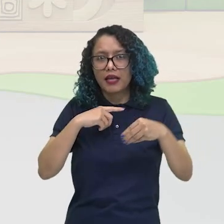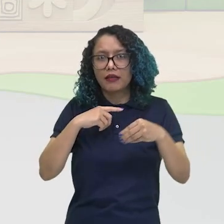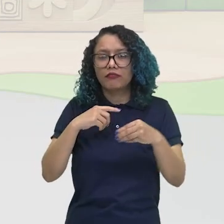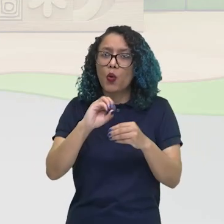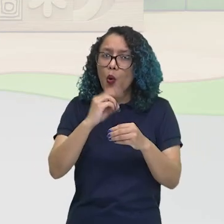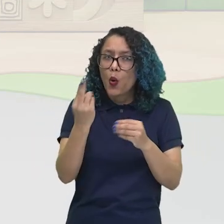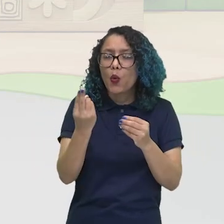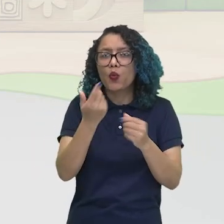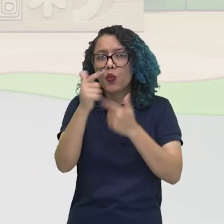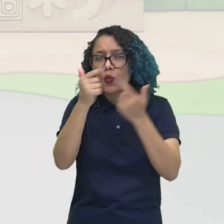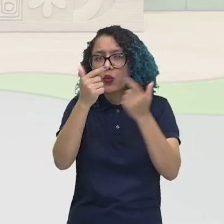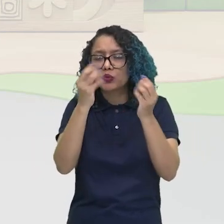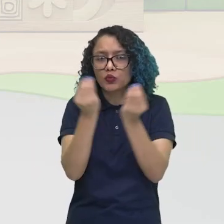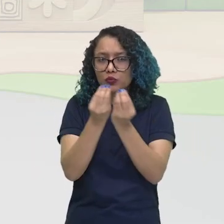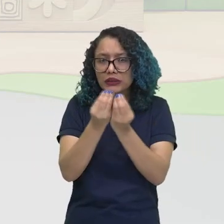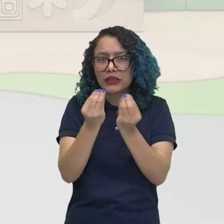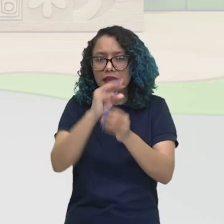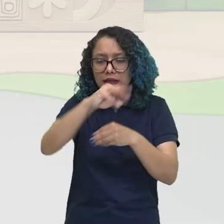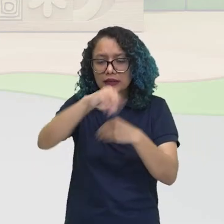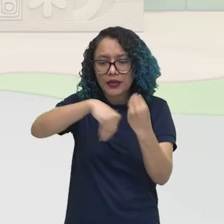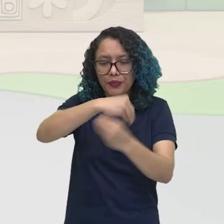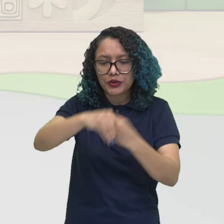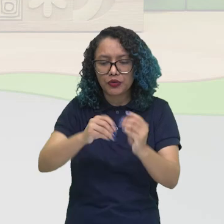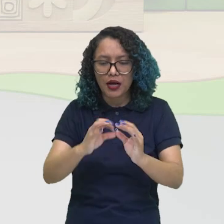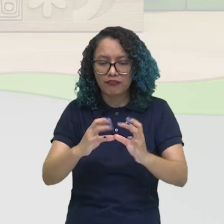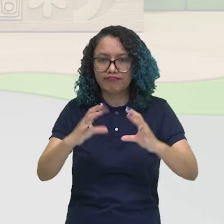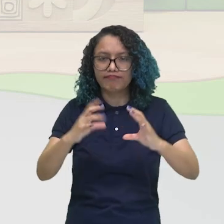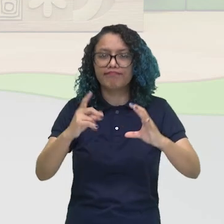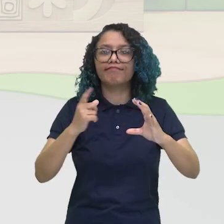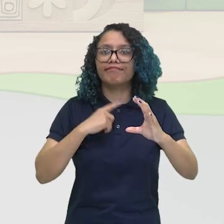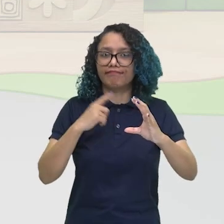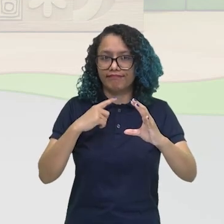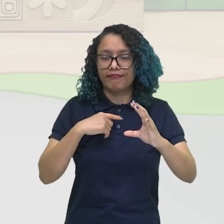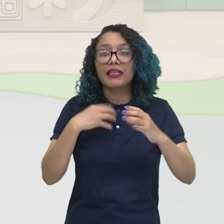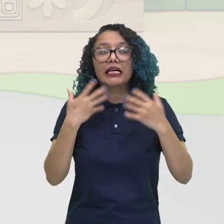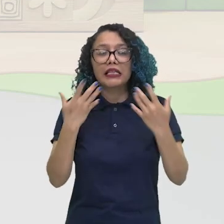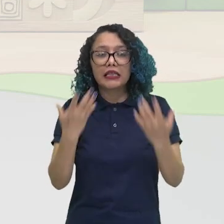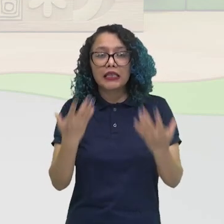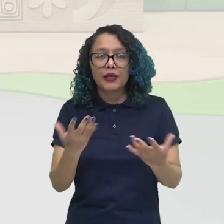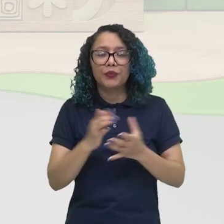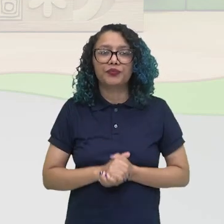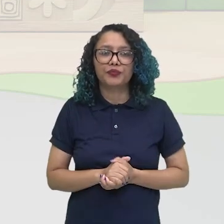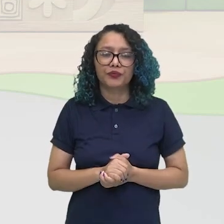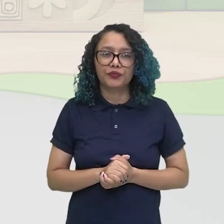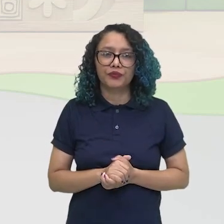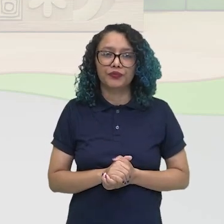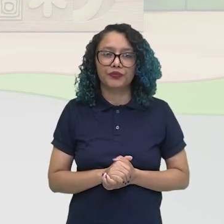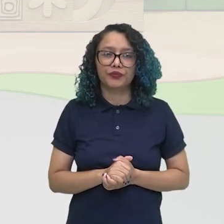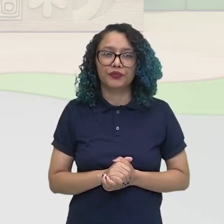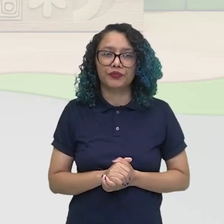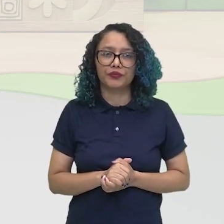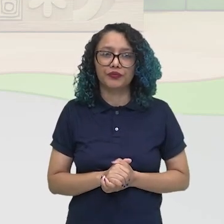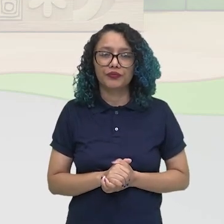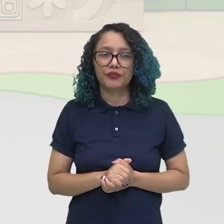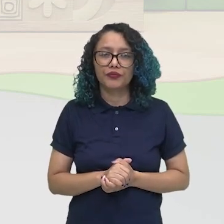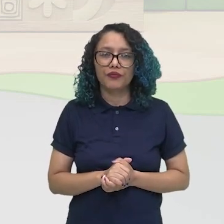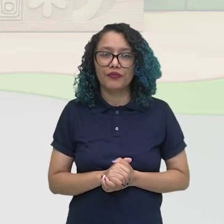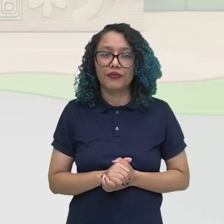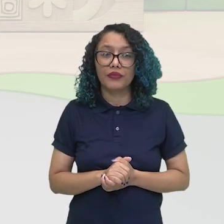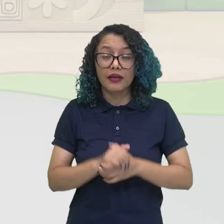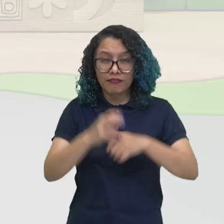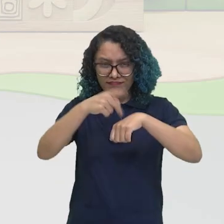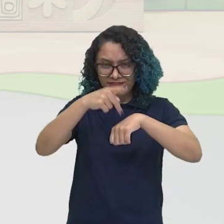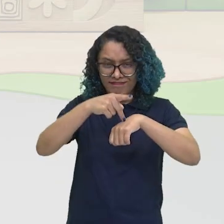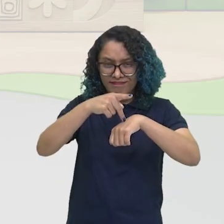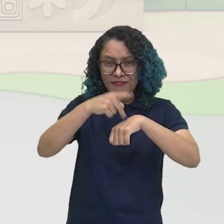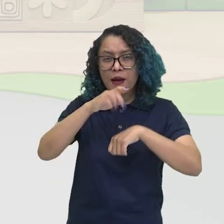Ou outras substâncias. Então, a professora, e a pedra,